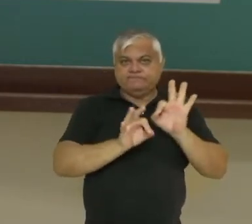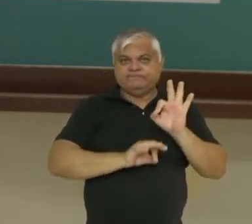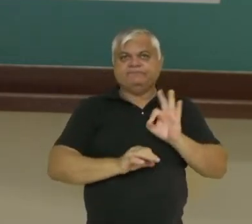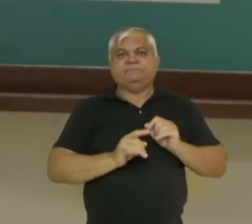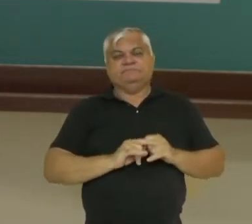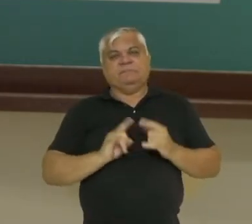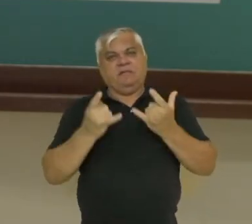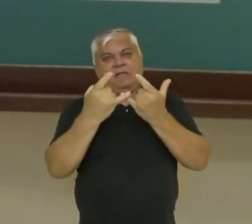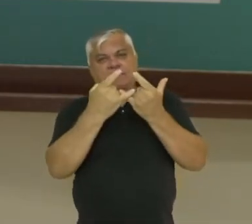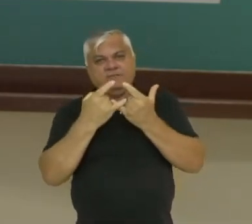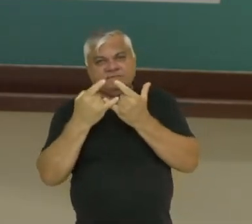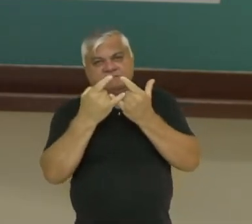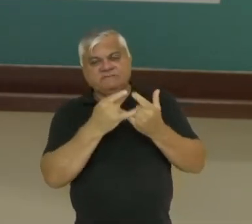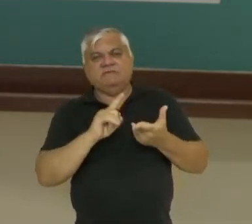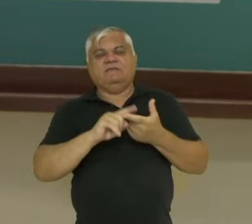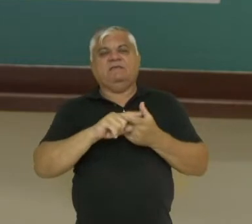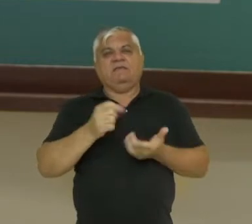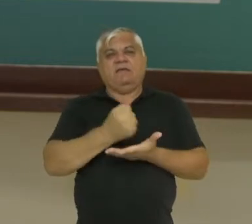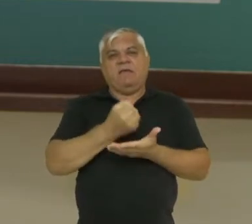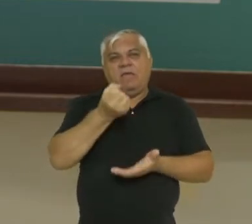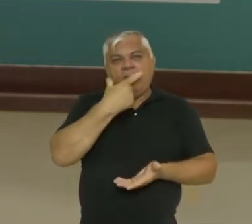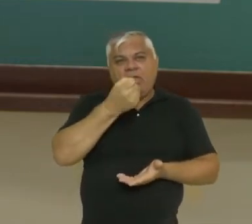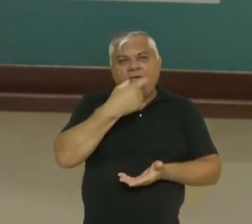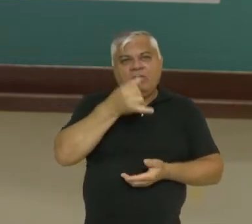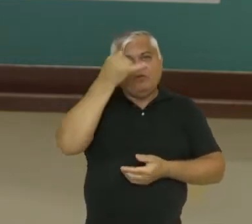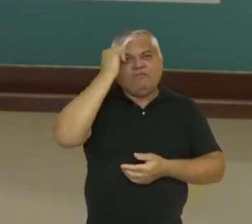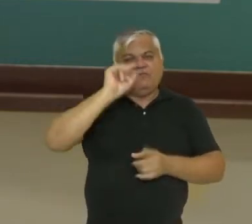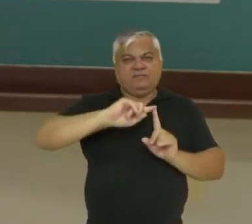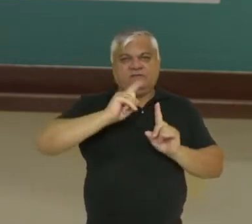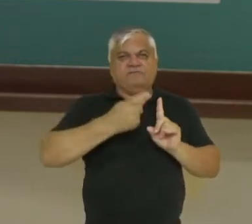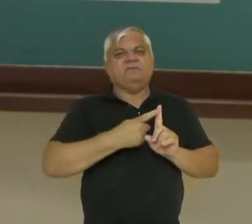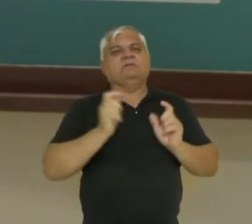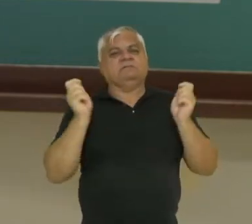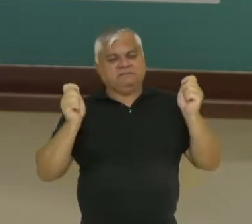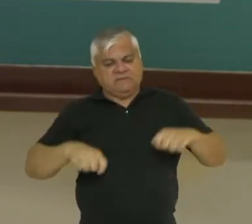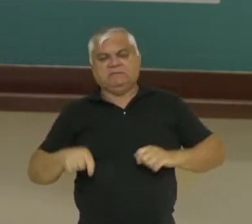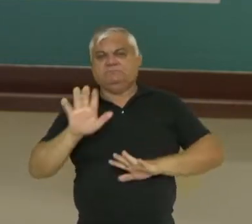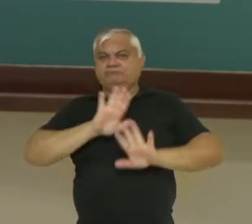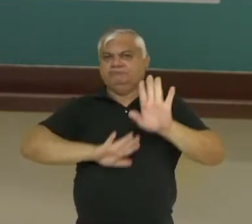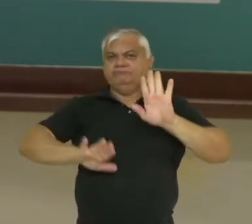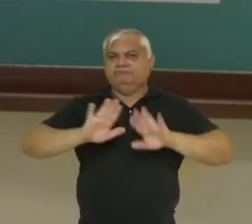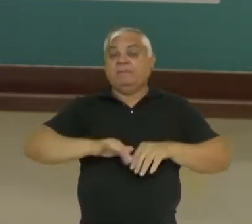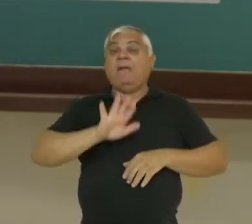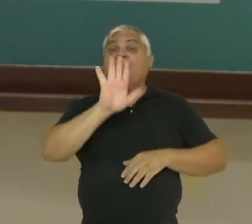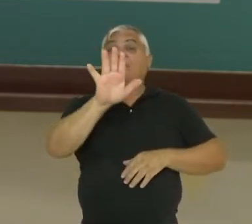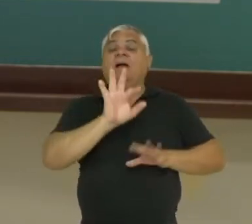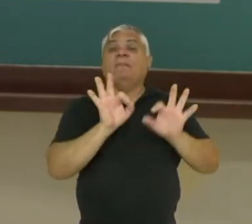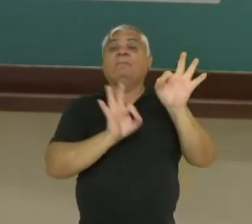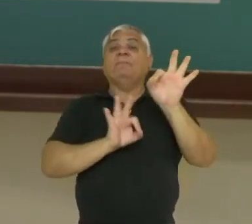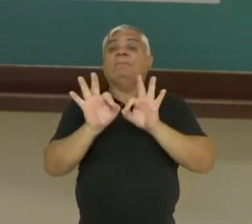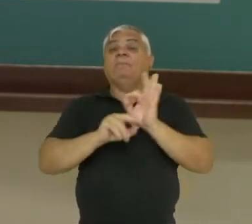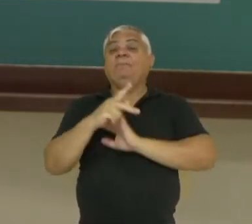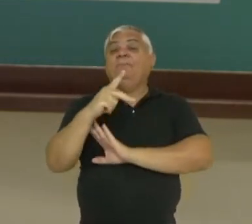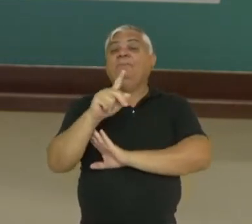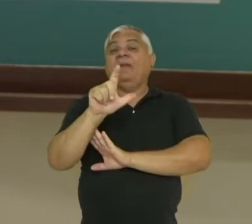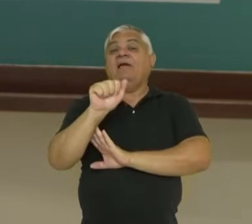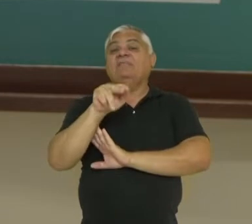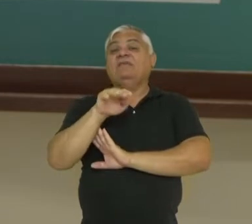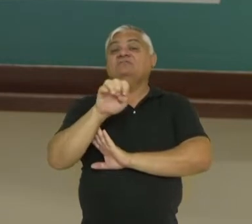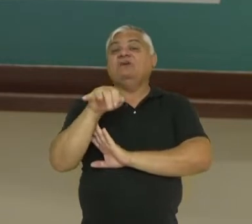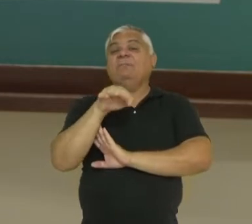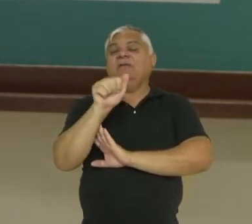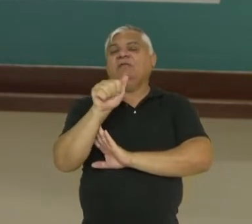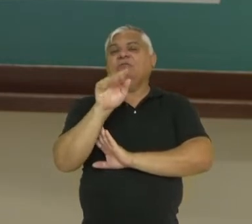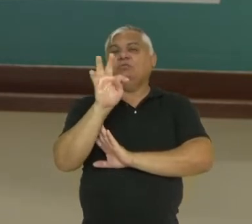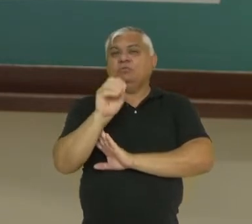prevenção. Camisinha, anticoncepcionais, aí você consegue se prevenir. A questão do planejamento familiar é muito importante, né?